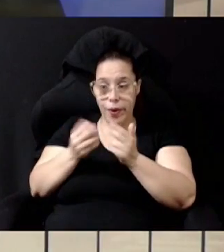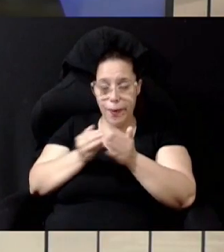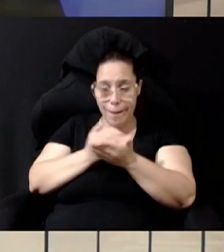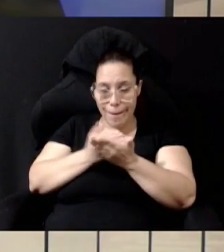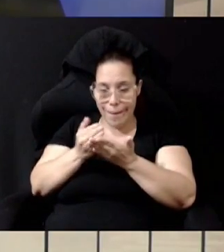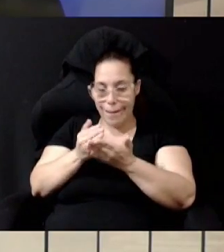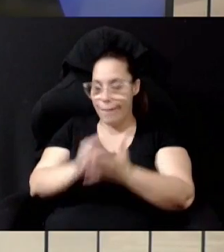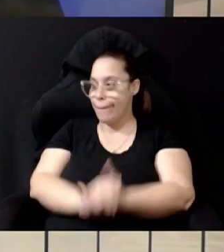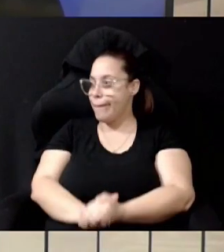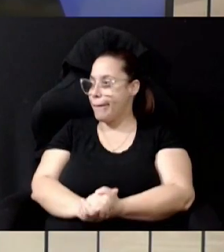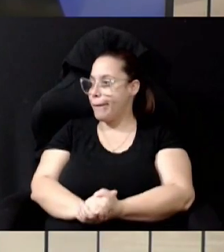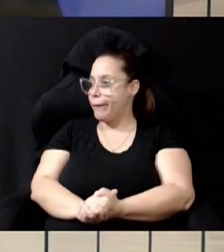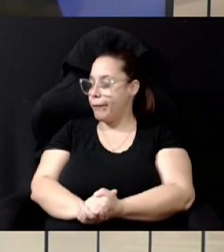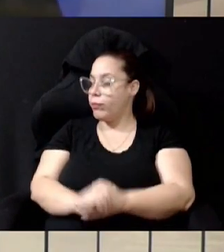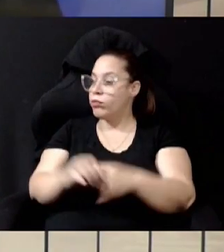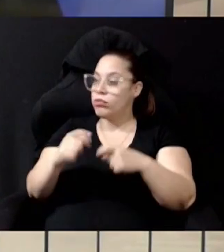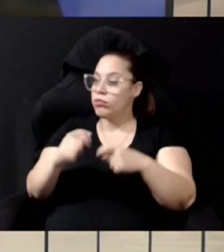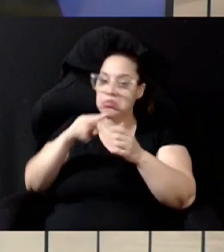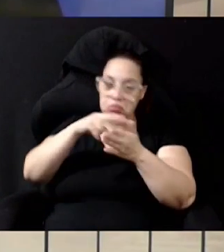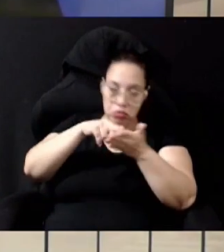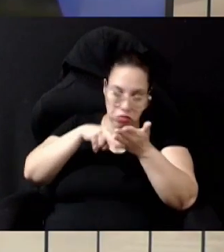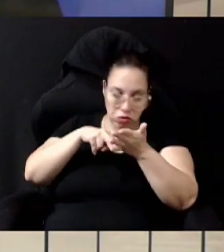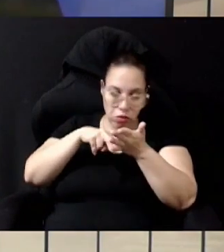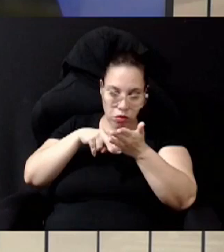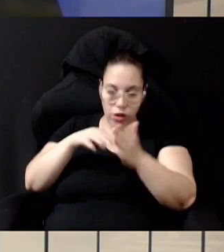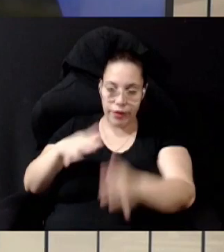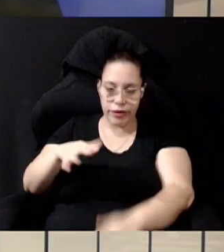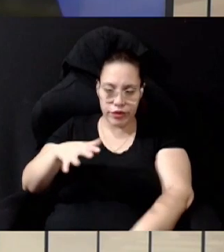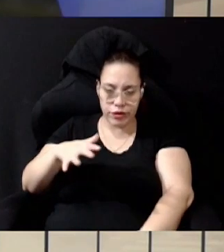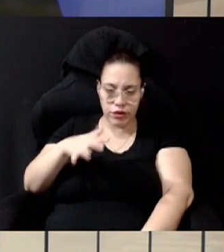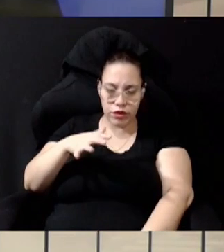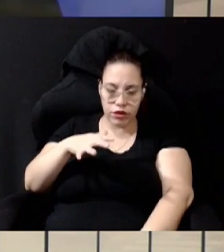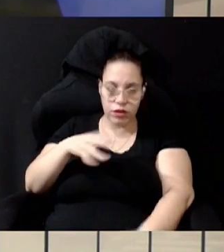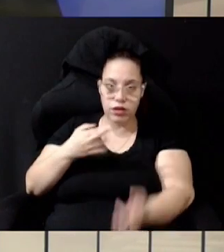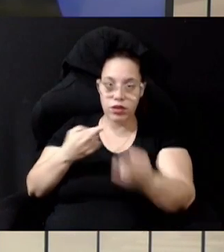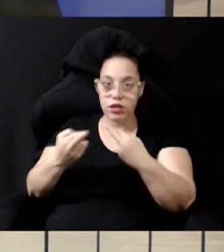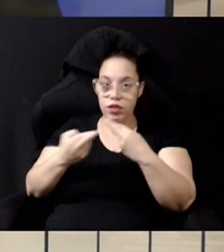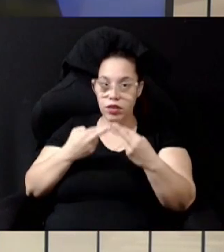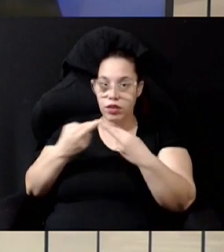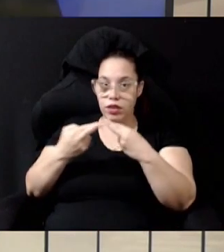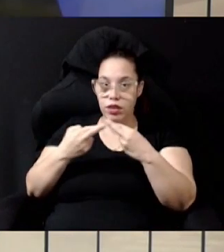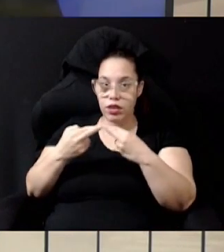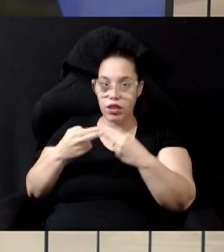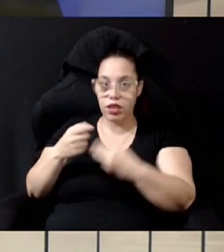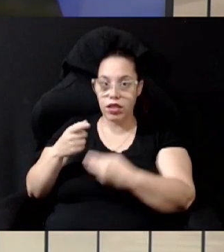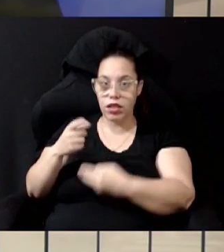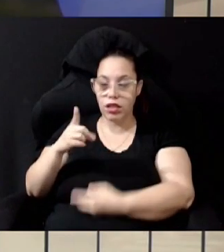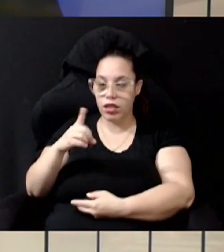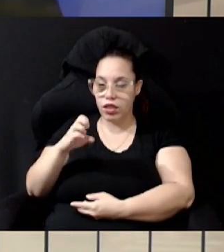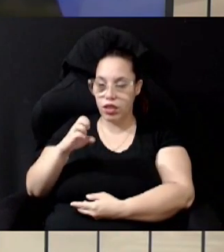Doutor, eu estava até lendo que o Parkinson está bastante relacionado com a demência. Isso procede?